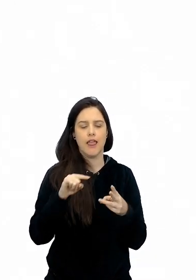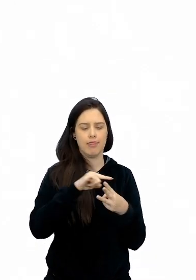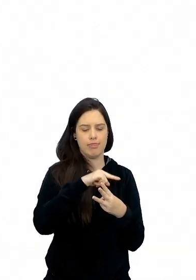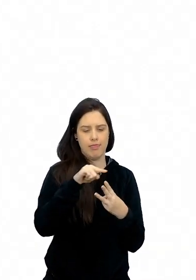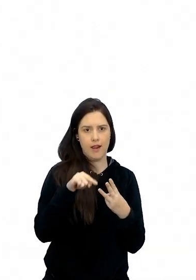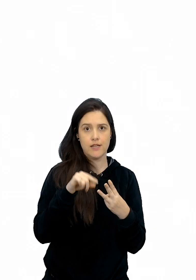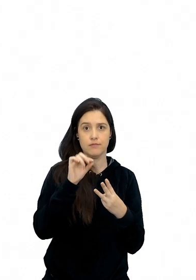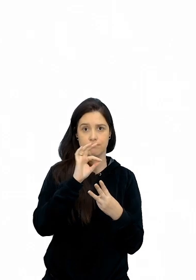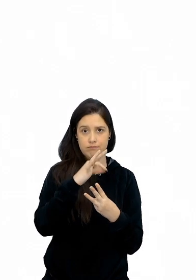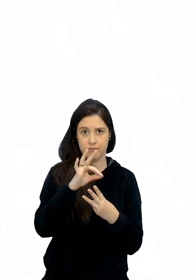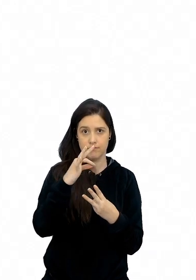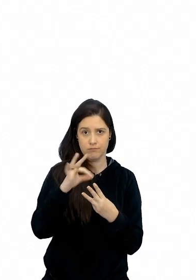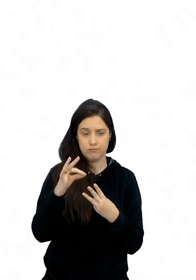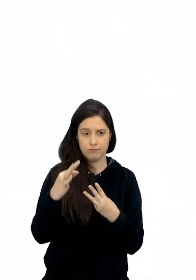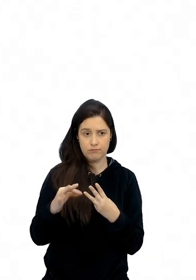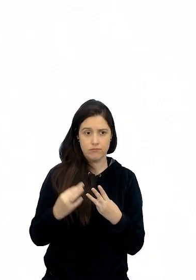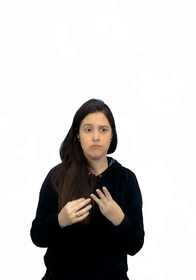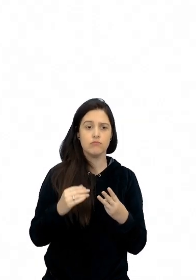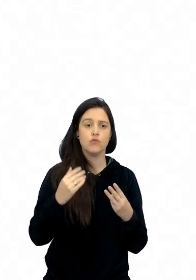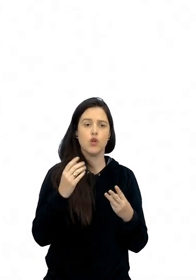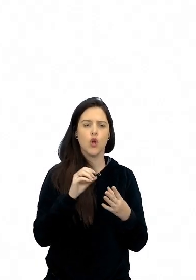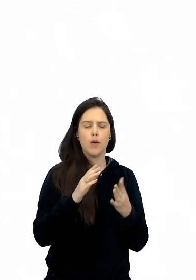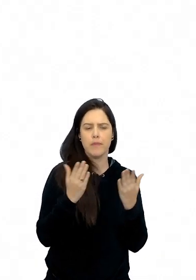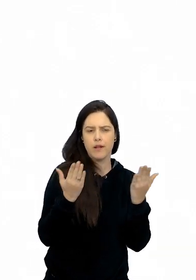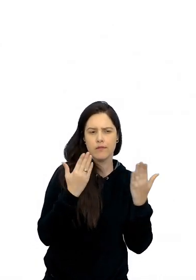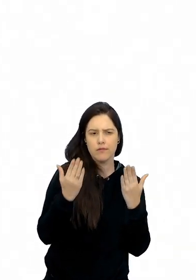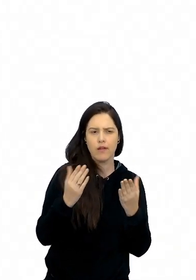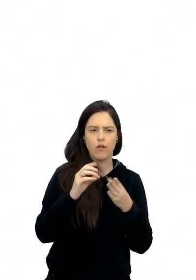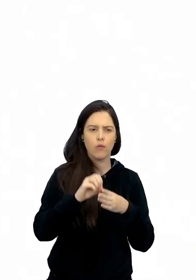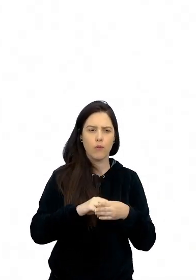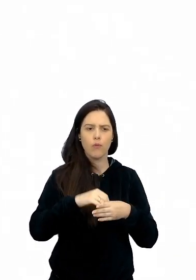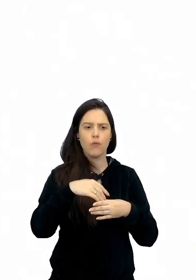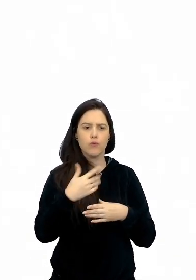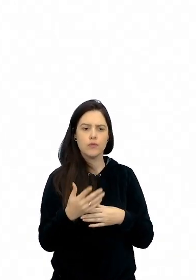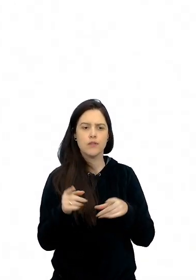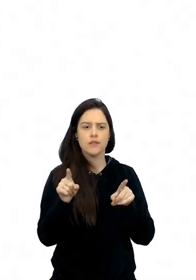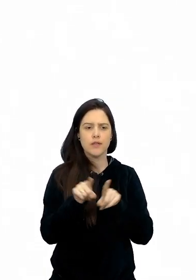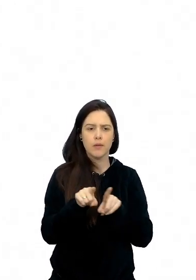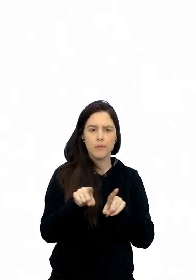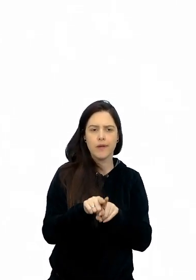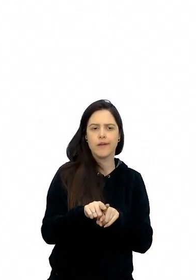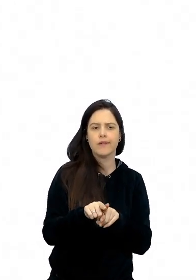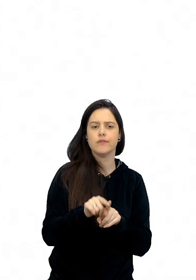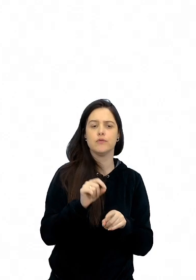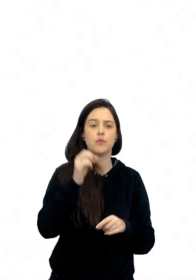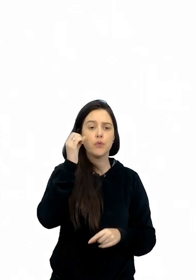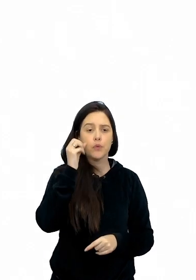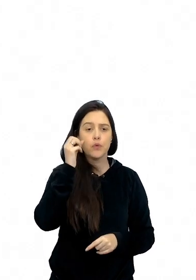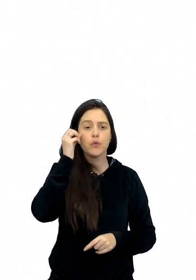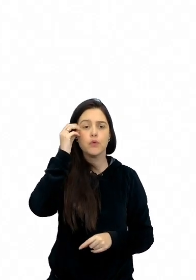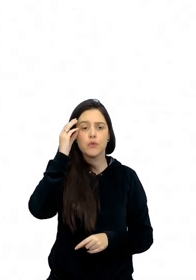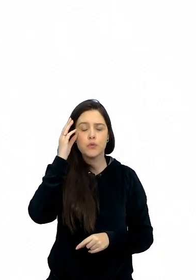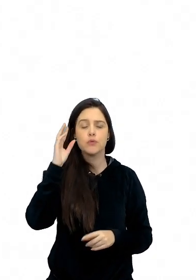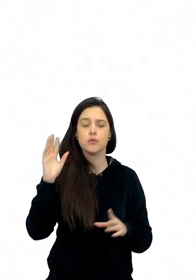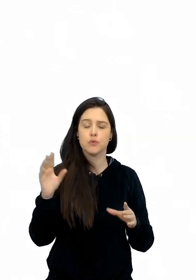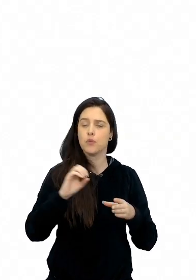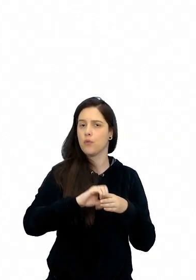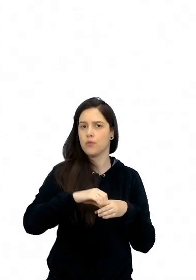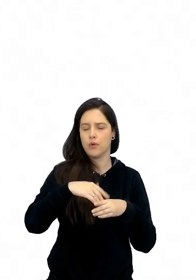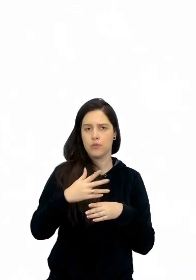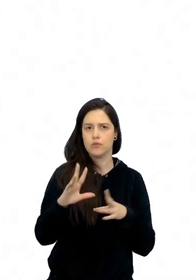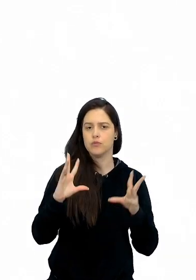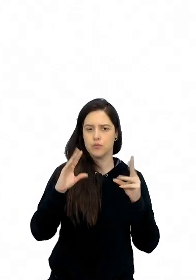ali, que é o conhecimento especializado do conteúdo, conhecimento comum do conteúdo, conhecimento do horizonte matemático, né, e a